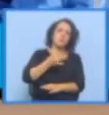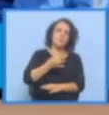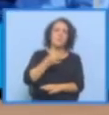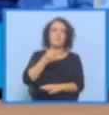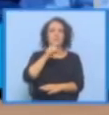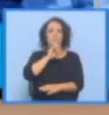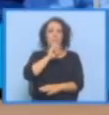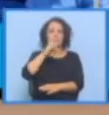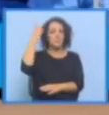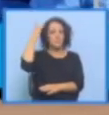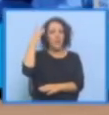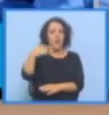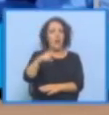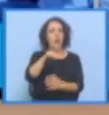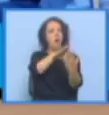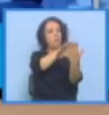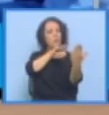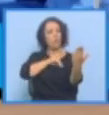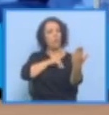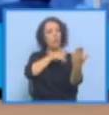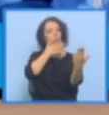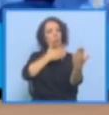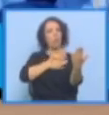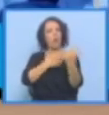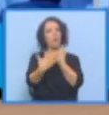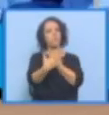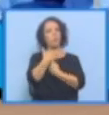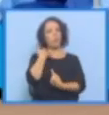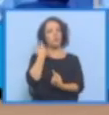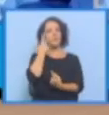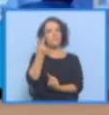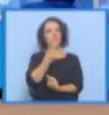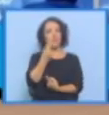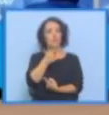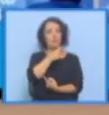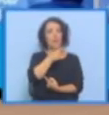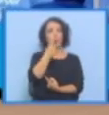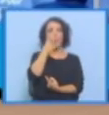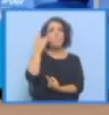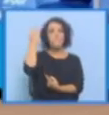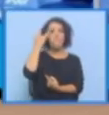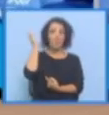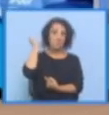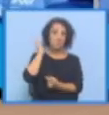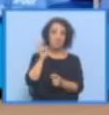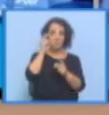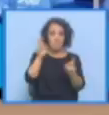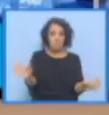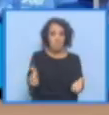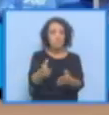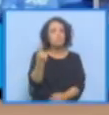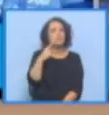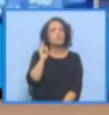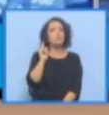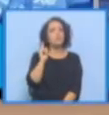os seus testemunhos, as pessoas de referência na sua vida. E o Dom António era um pastor, não? Nenhum padre tem que ser um pastor. A mim ajudou muito